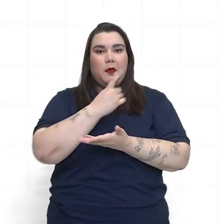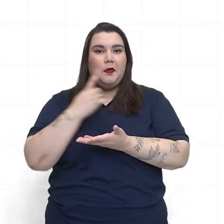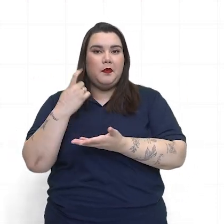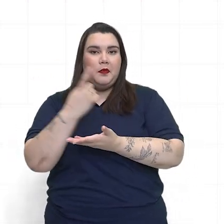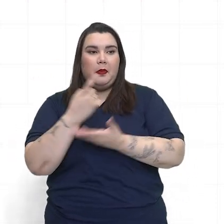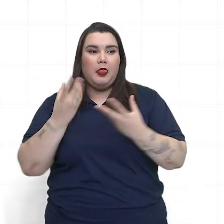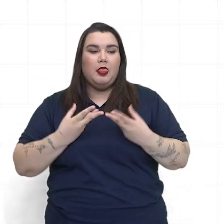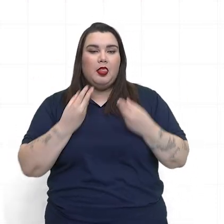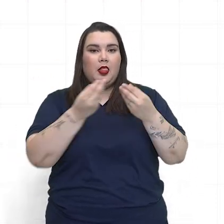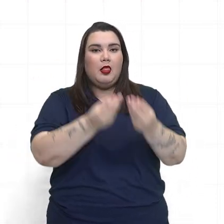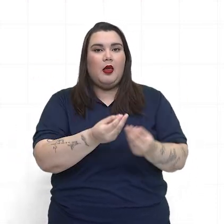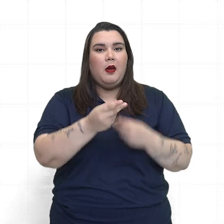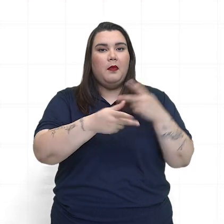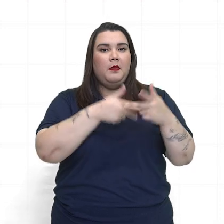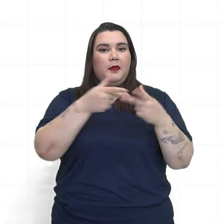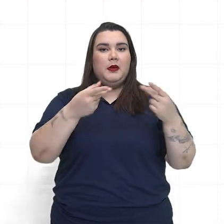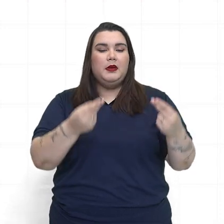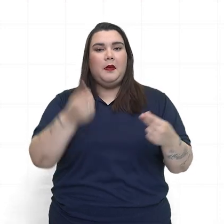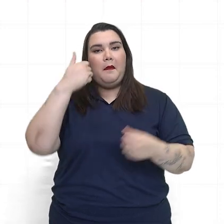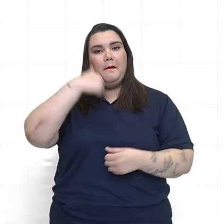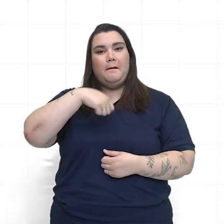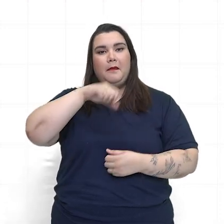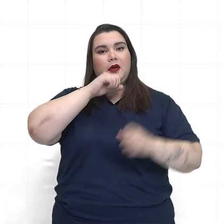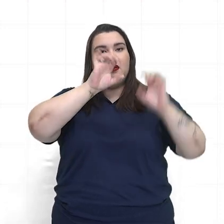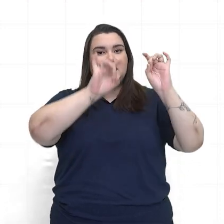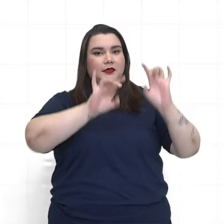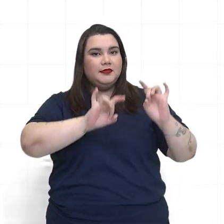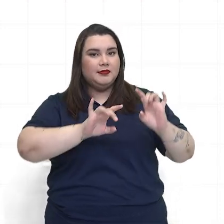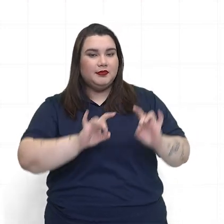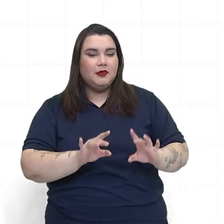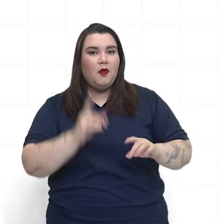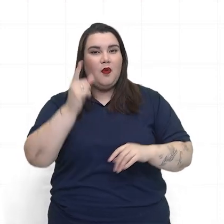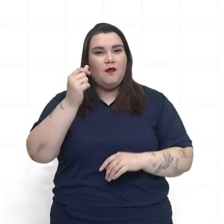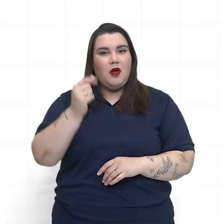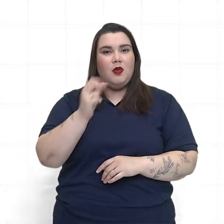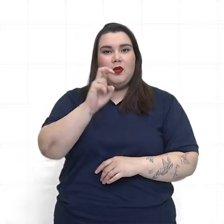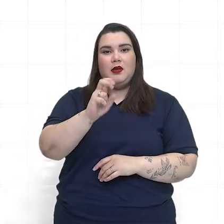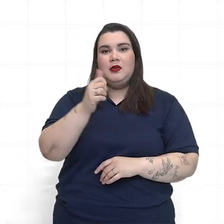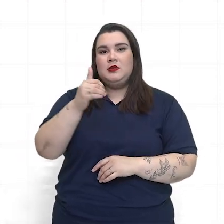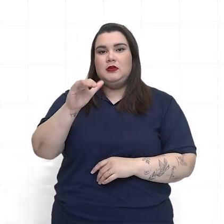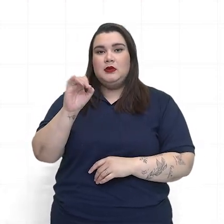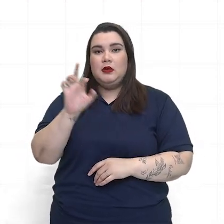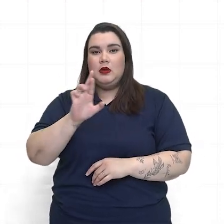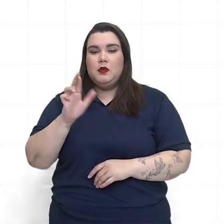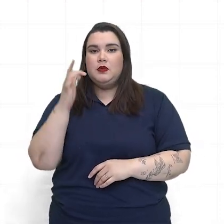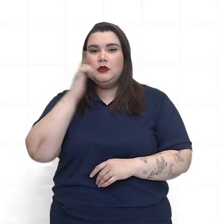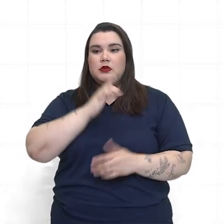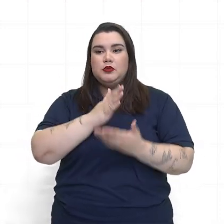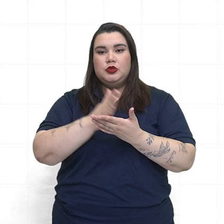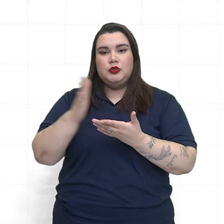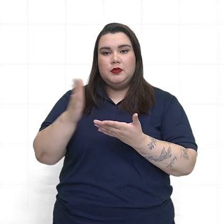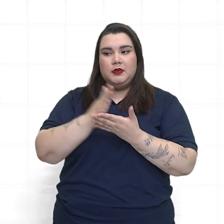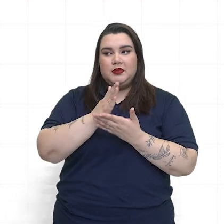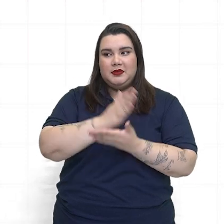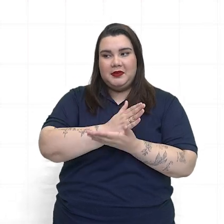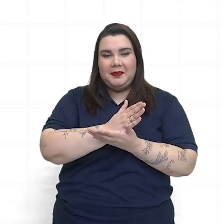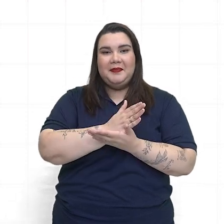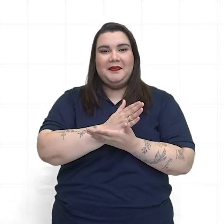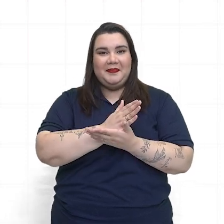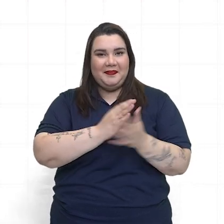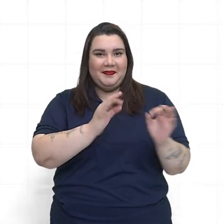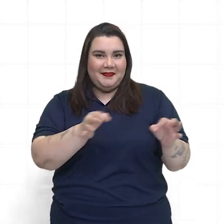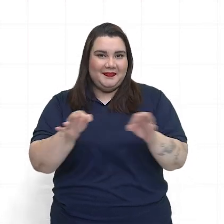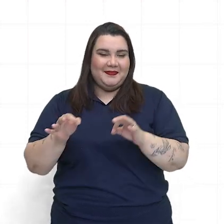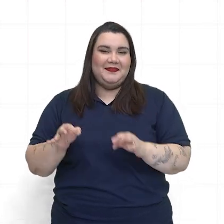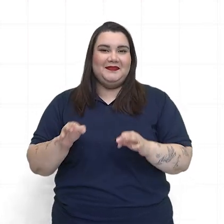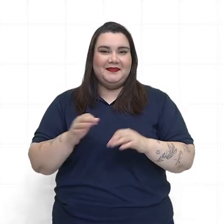o perfume que elas combinaram, que era exatamente de 510 reais. Beleza?